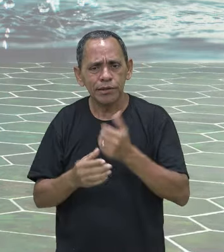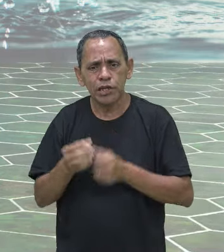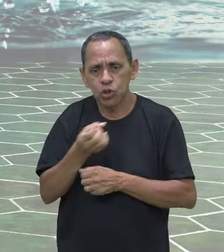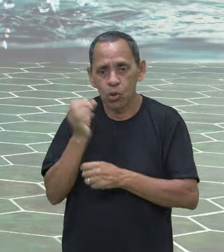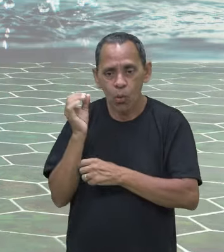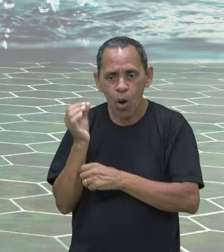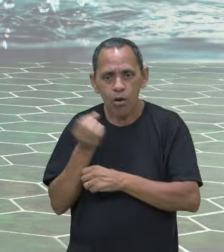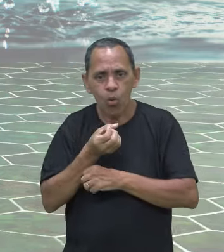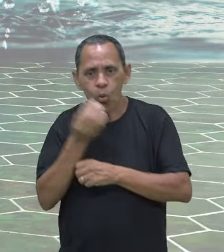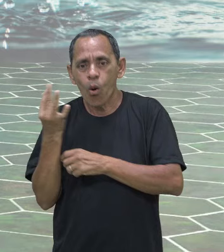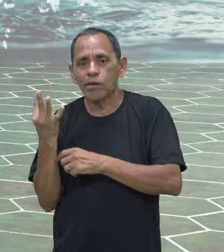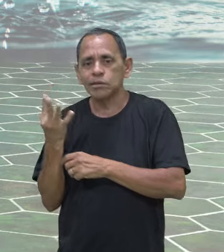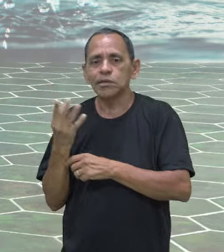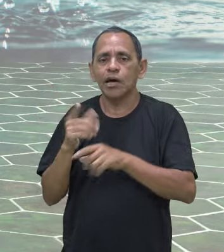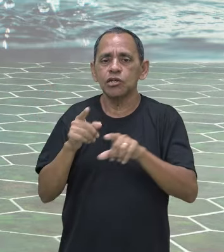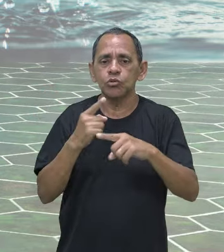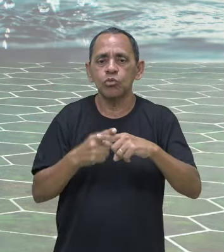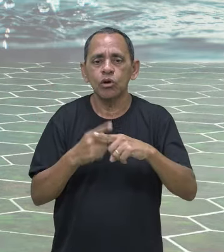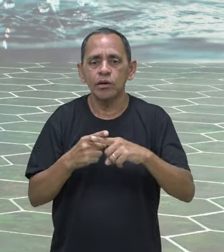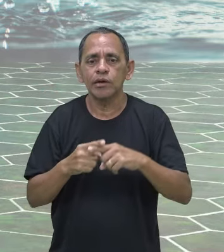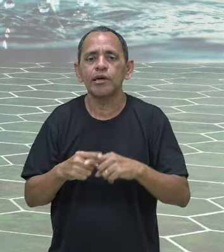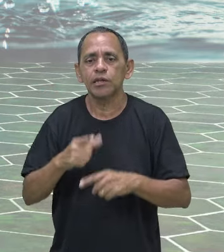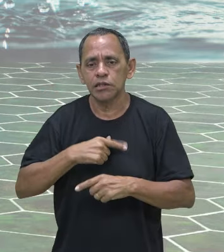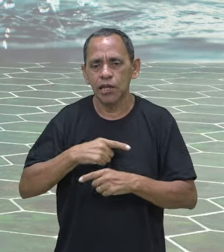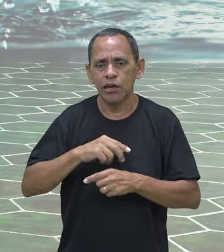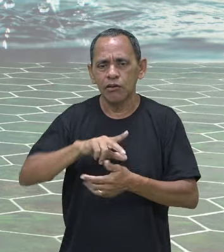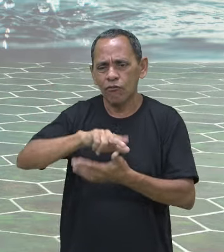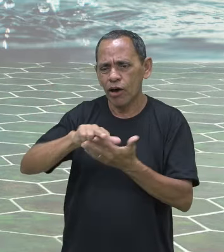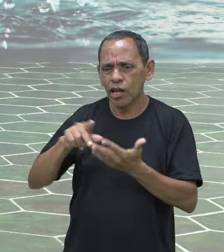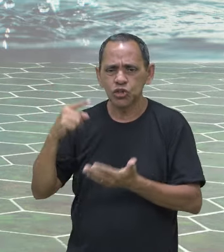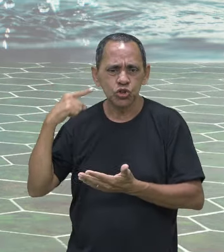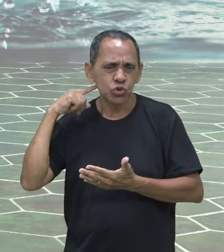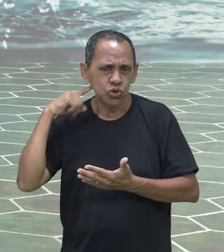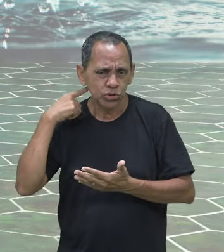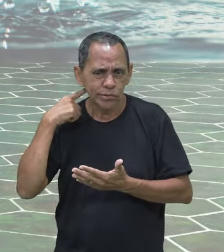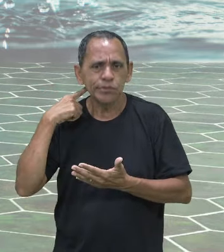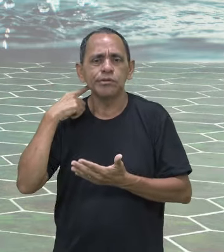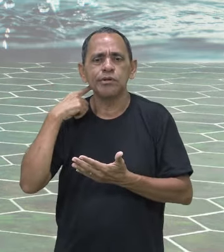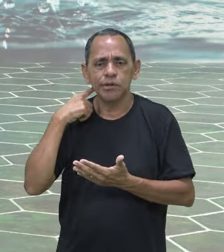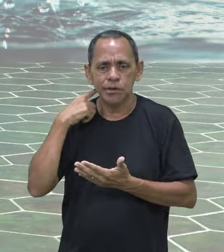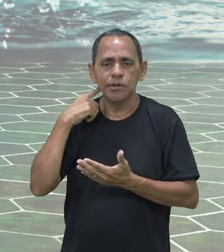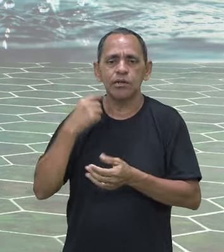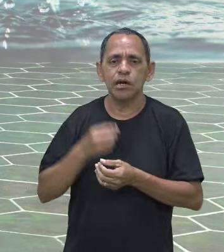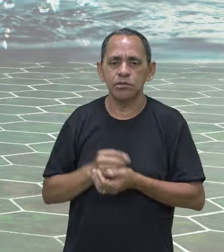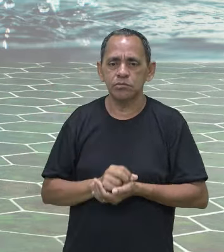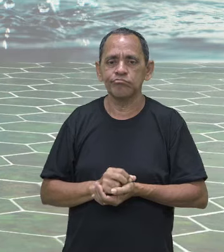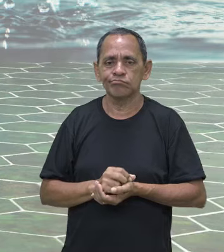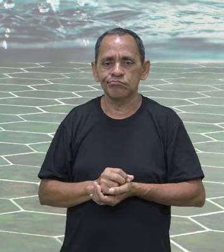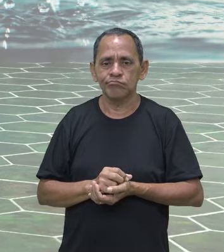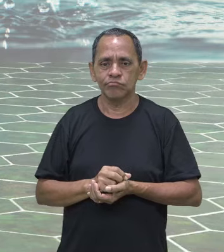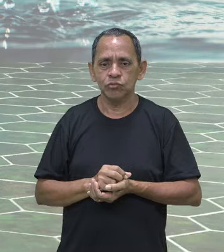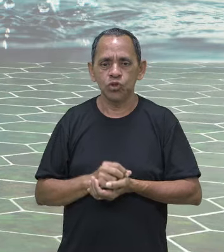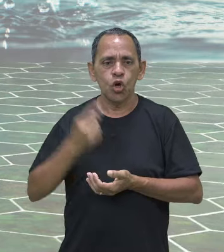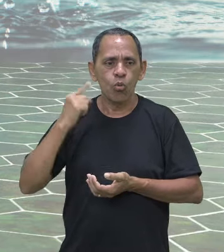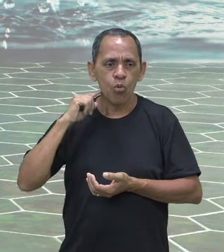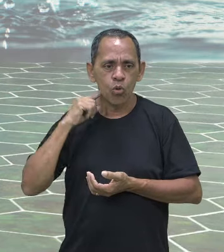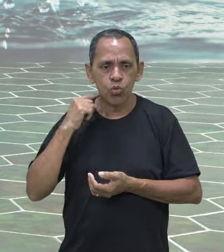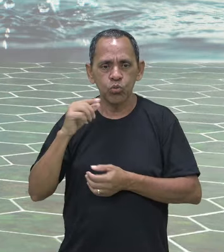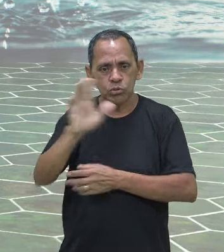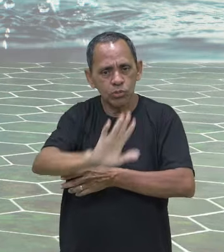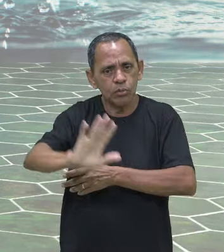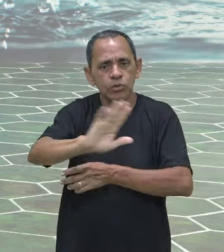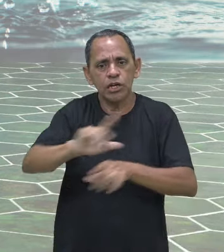lançamento de esgotamento sanitário, de lixo, assim poluindo esses ambientes. Mas a água ela tem